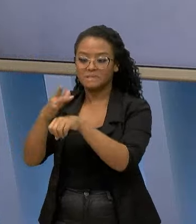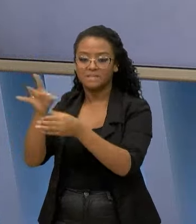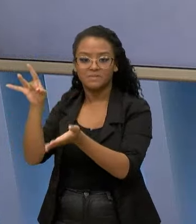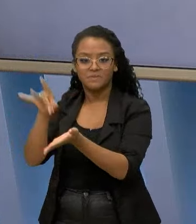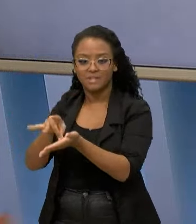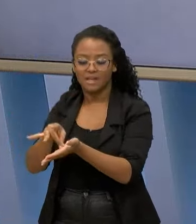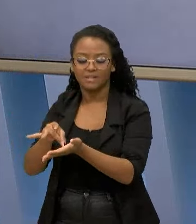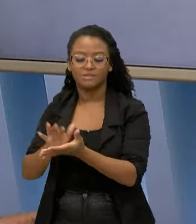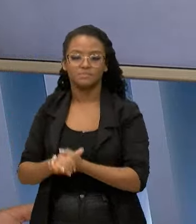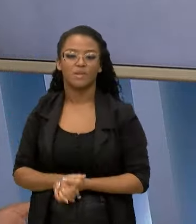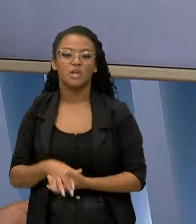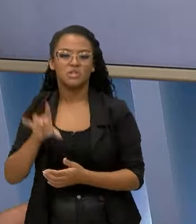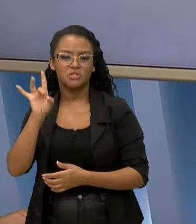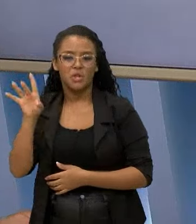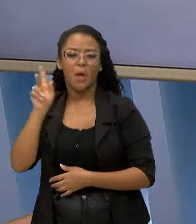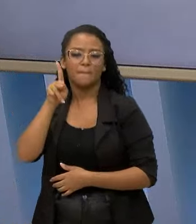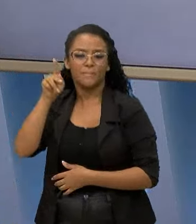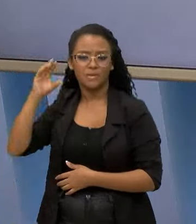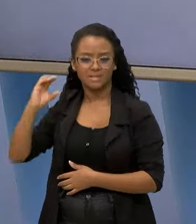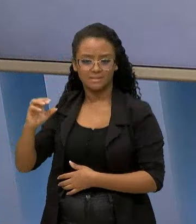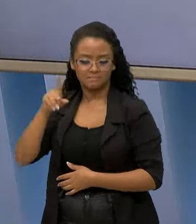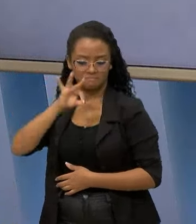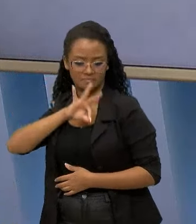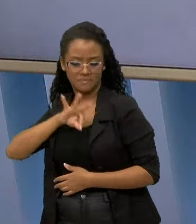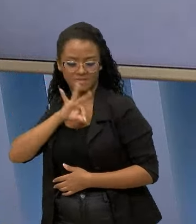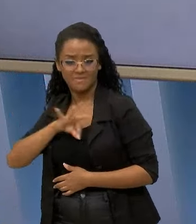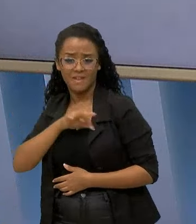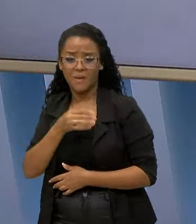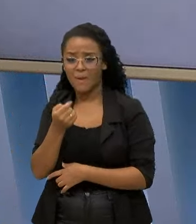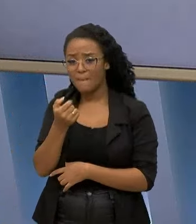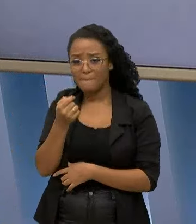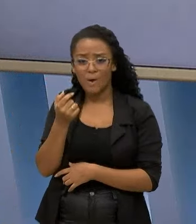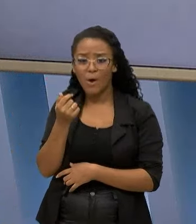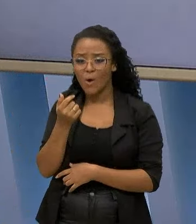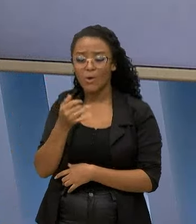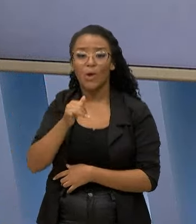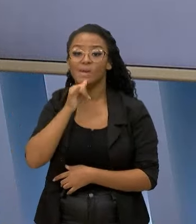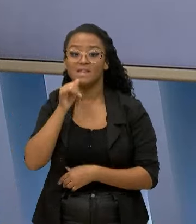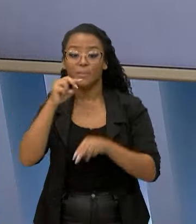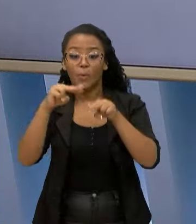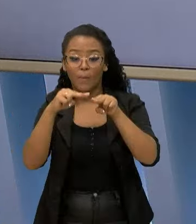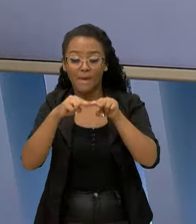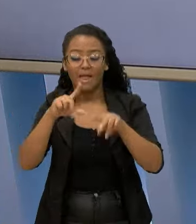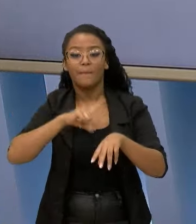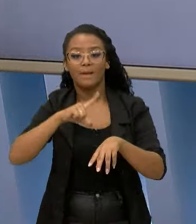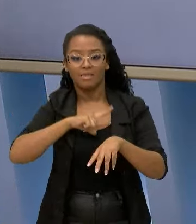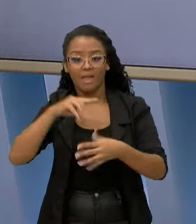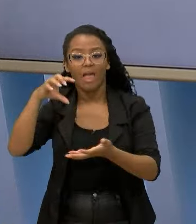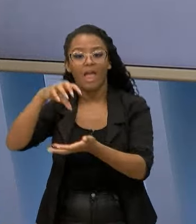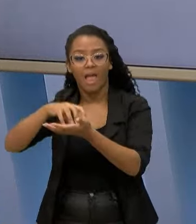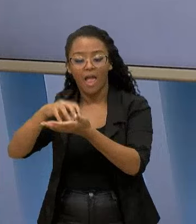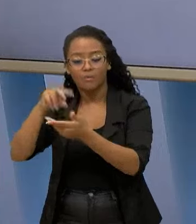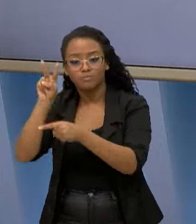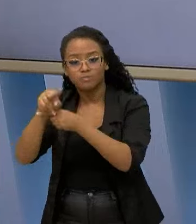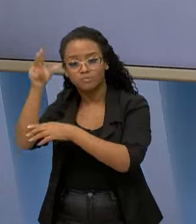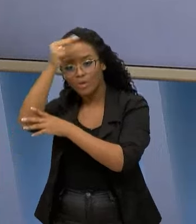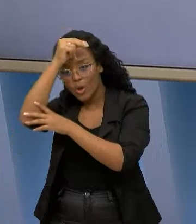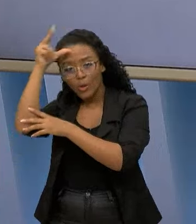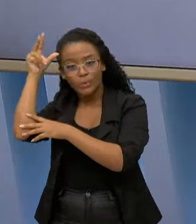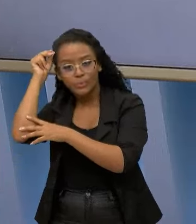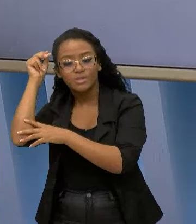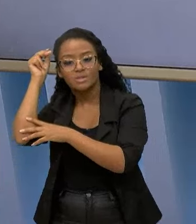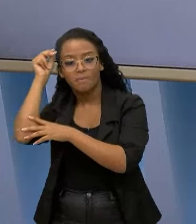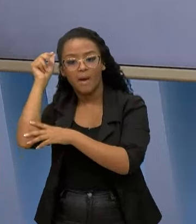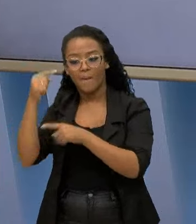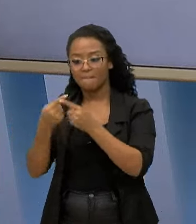pouco para a segunda cidade de Minas Gerais. Uberaba tem Guarda Municipal, Uberlândia ainda não tem. Nós precisamos ter uma Guarda Municipal